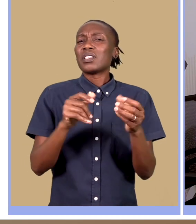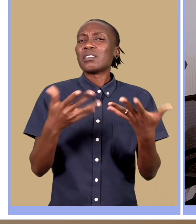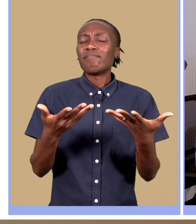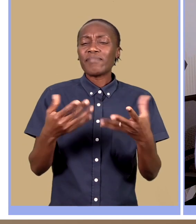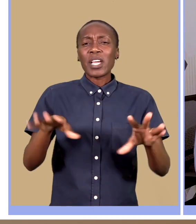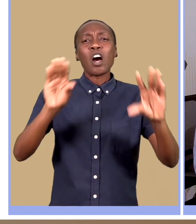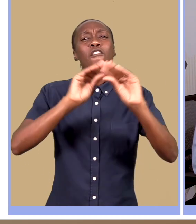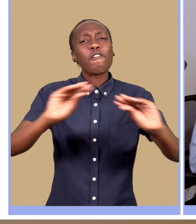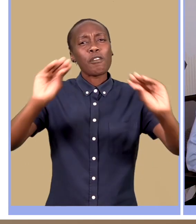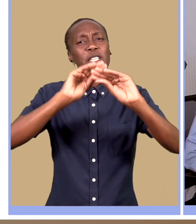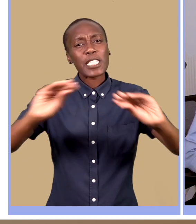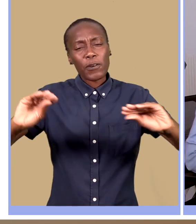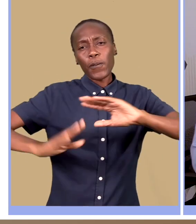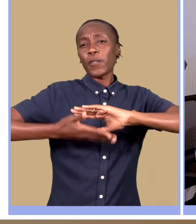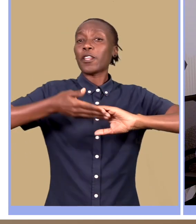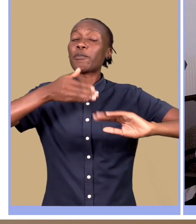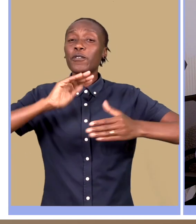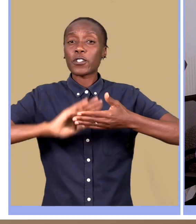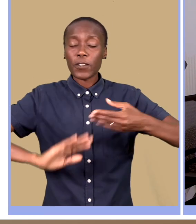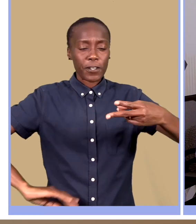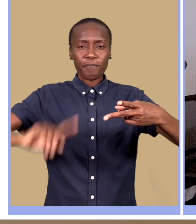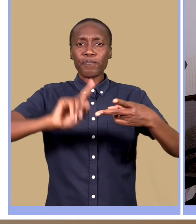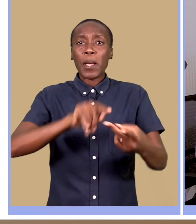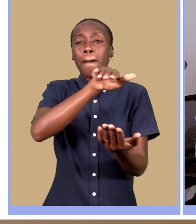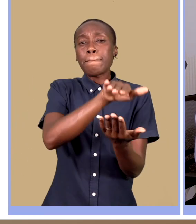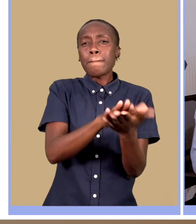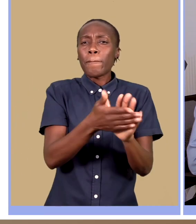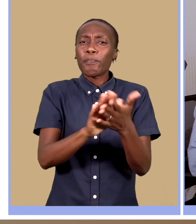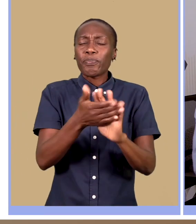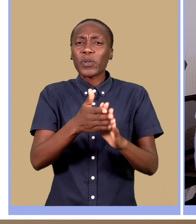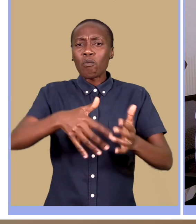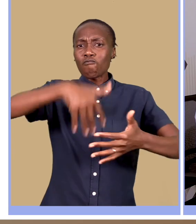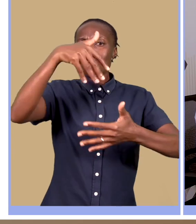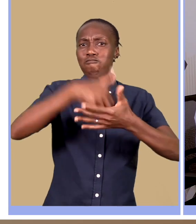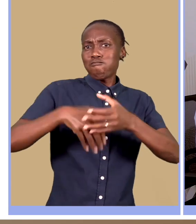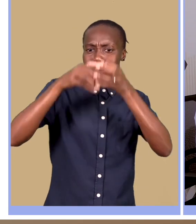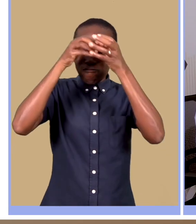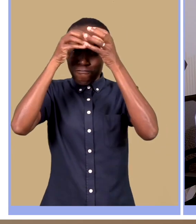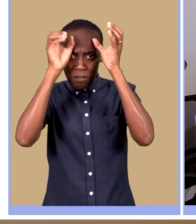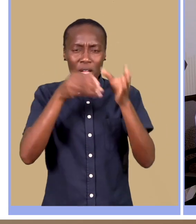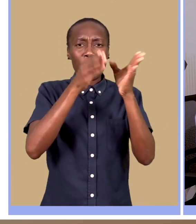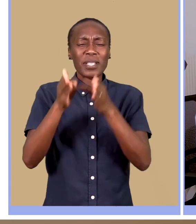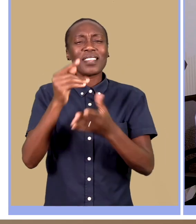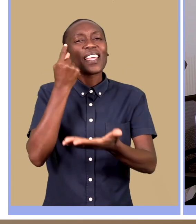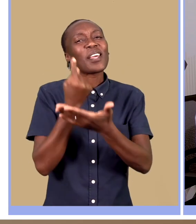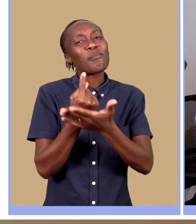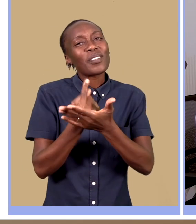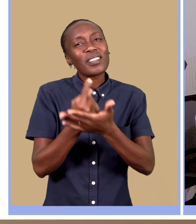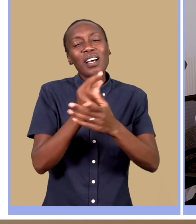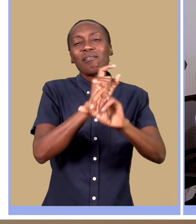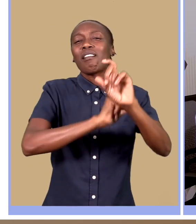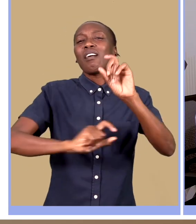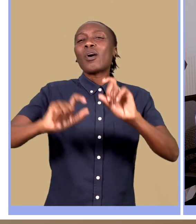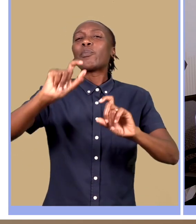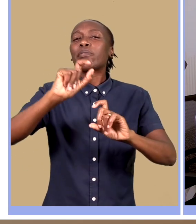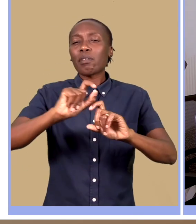de formação dos docentes e também de produção de conhecimento, certamente que é preciso aumentar